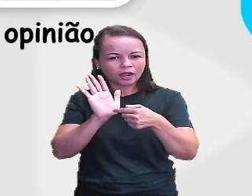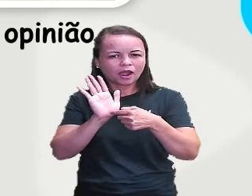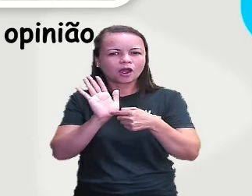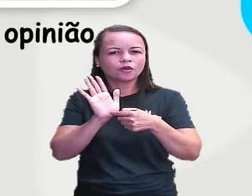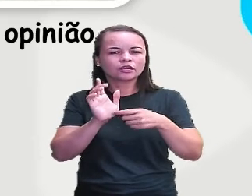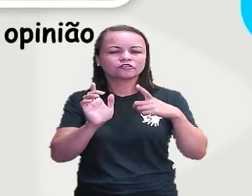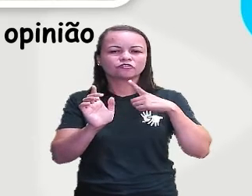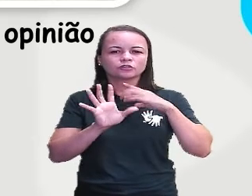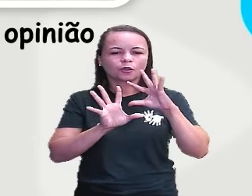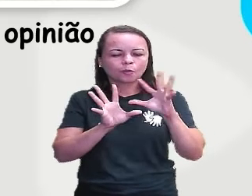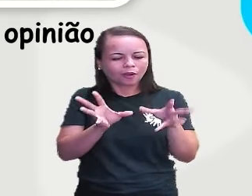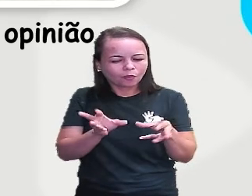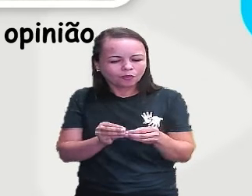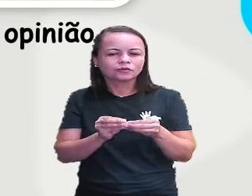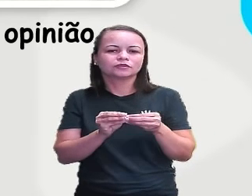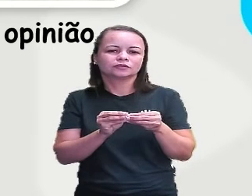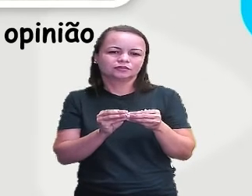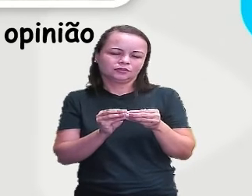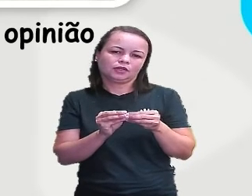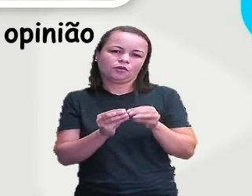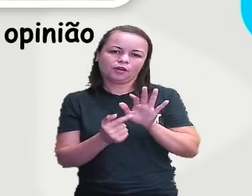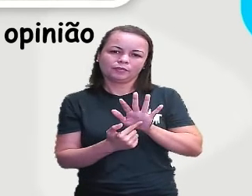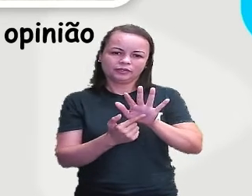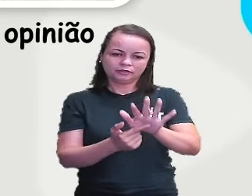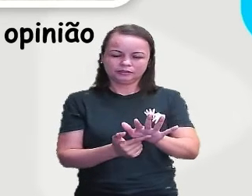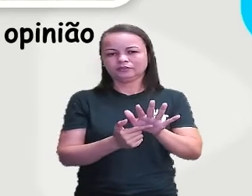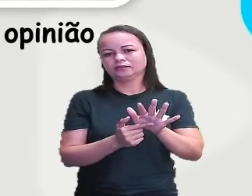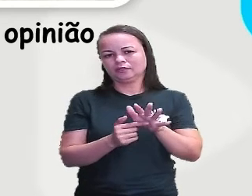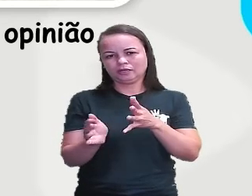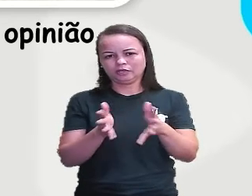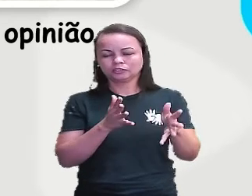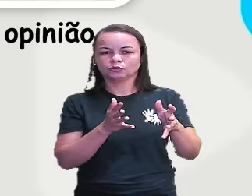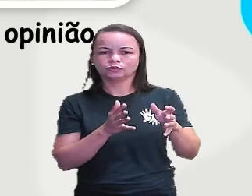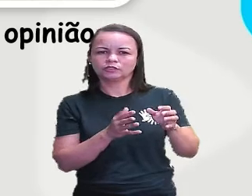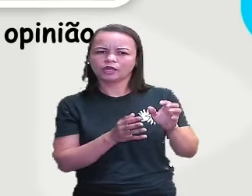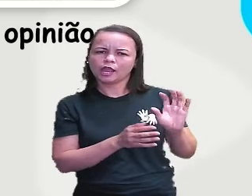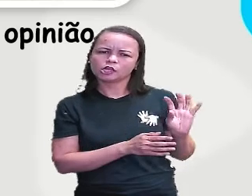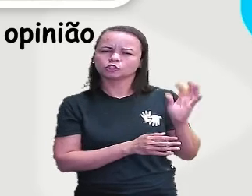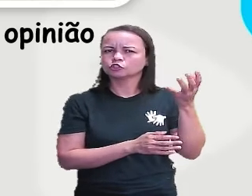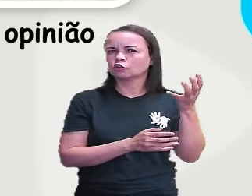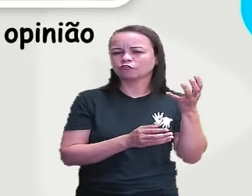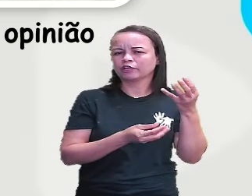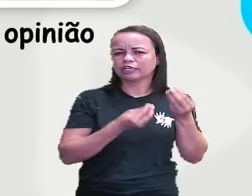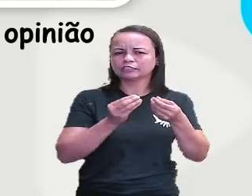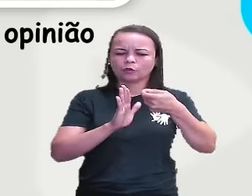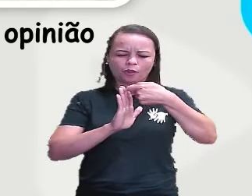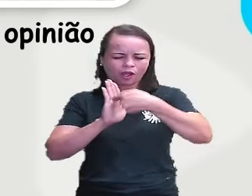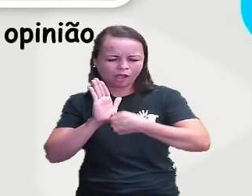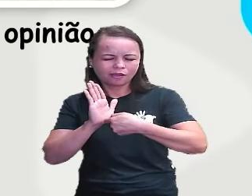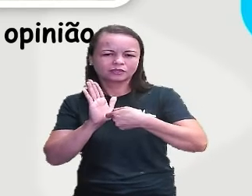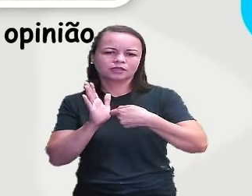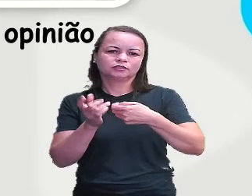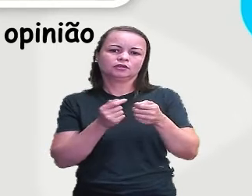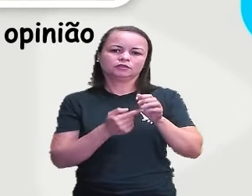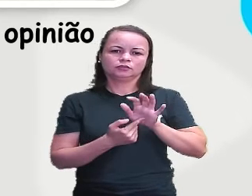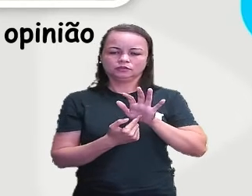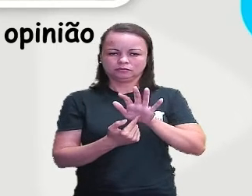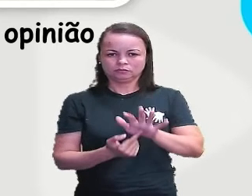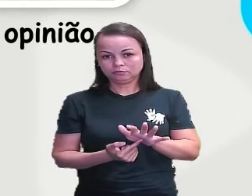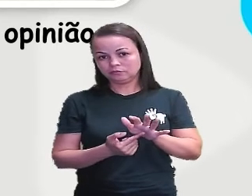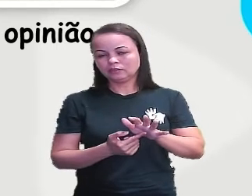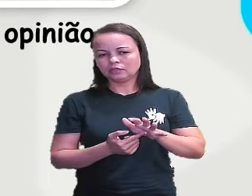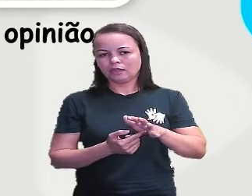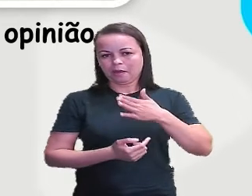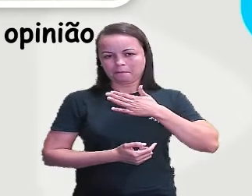conclusão, apresentando aí alguns pontos, né, de intervenção, de solução. Então, é uma redação onde eu vou expor, né, a